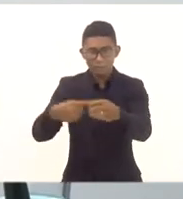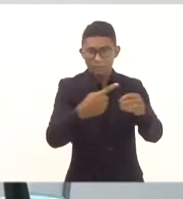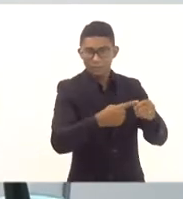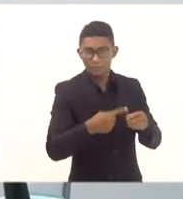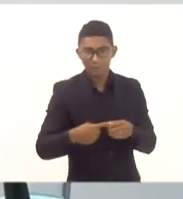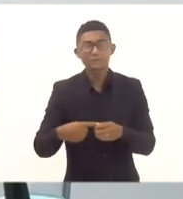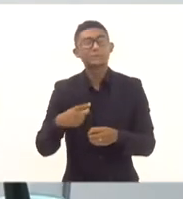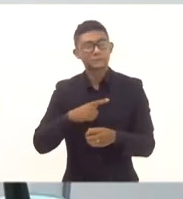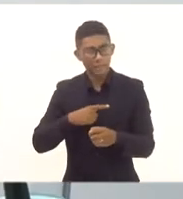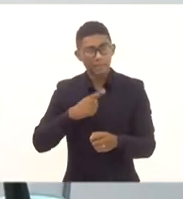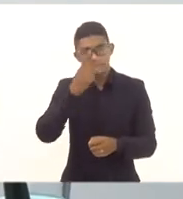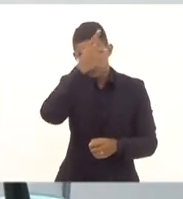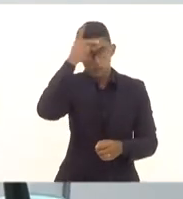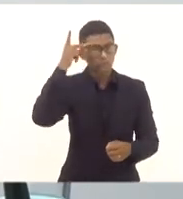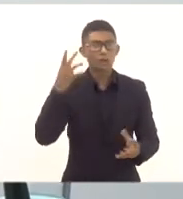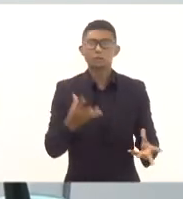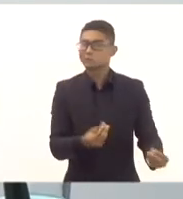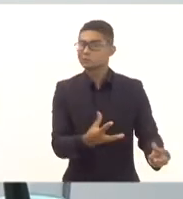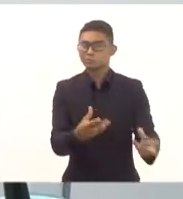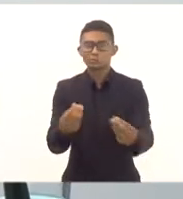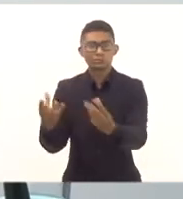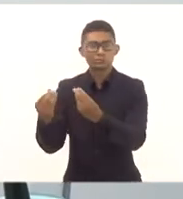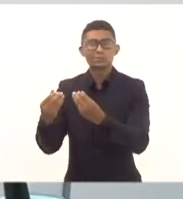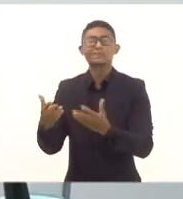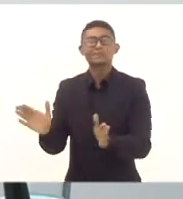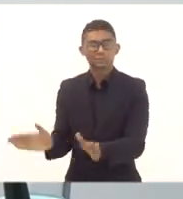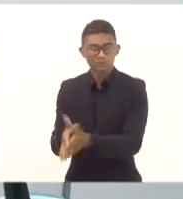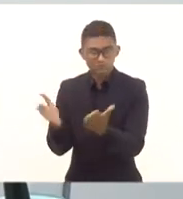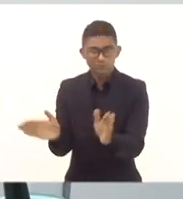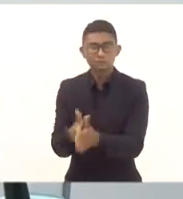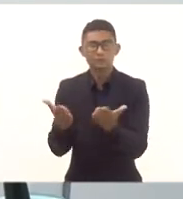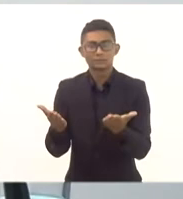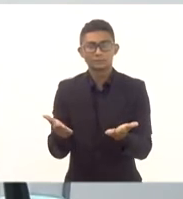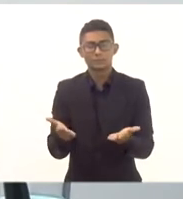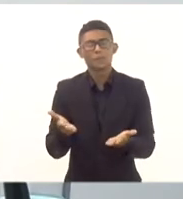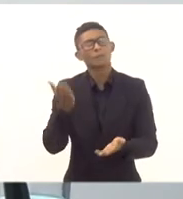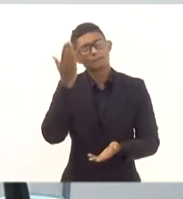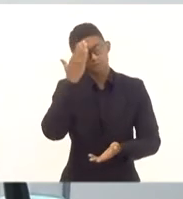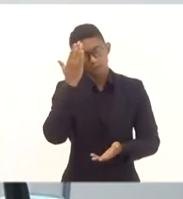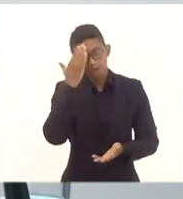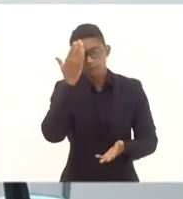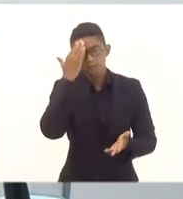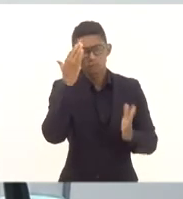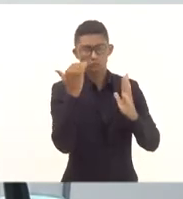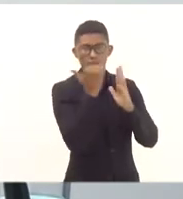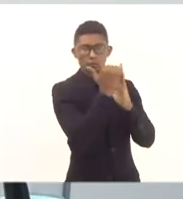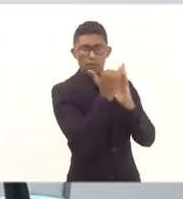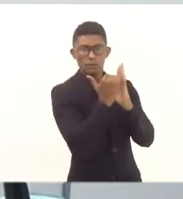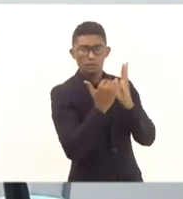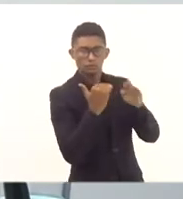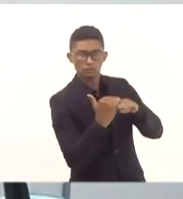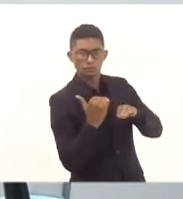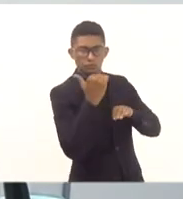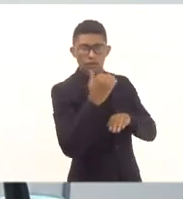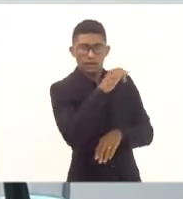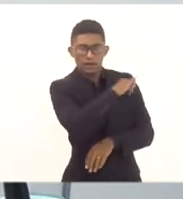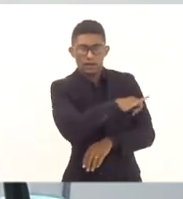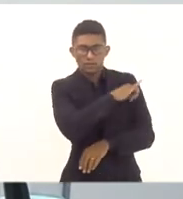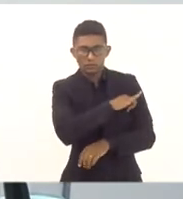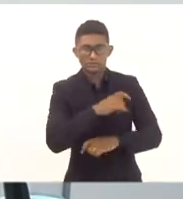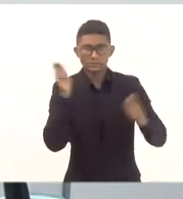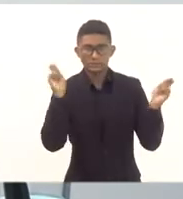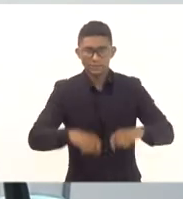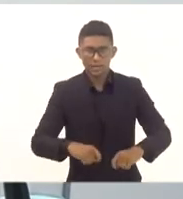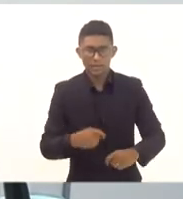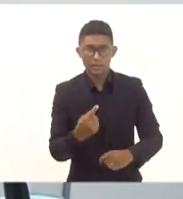miserabilidade é claro que sabemos que o supera não permite a acumulação de benefícios mais ao mesmo